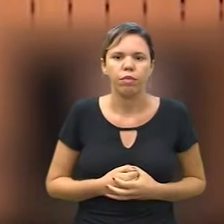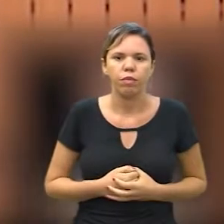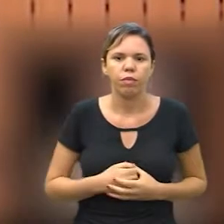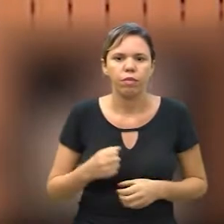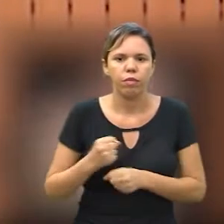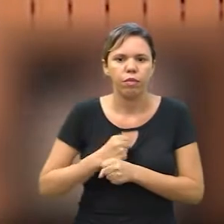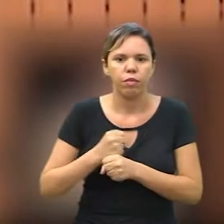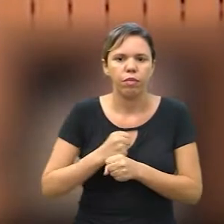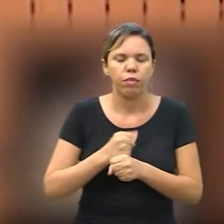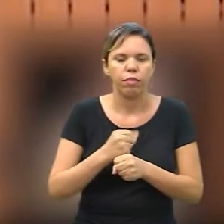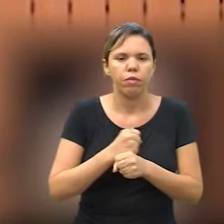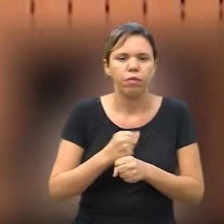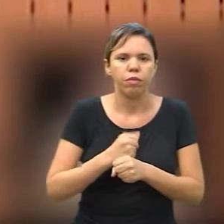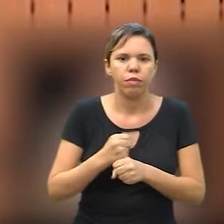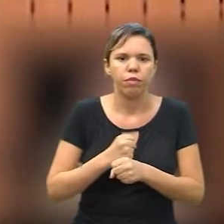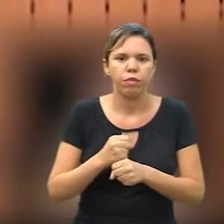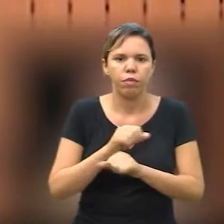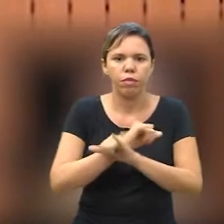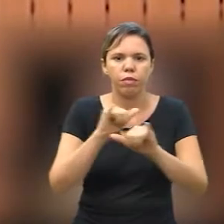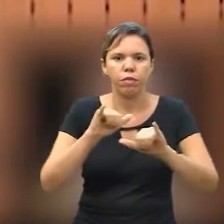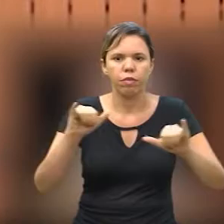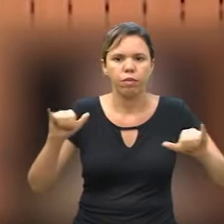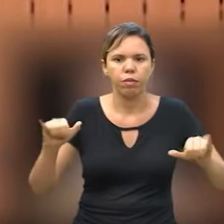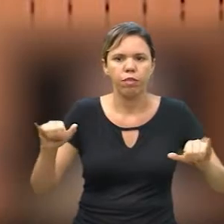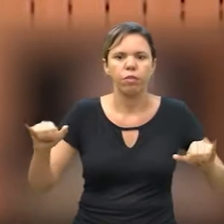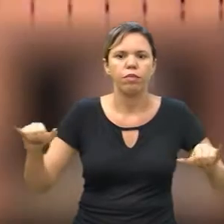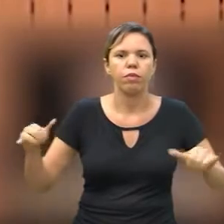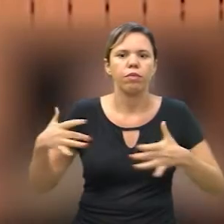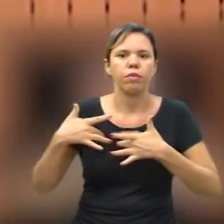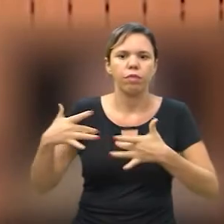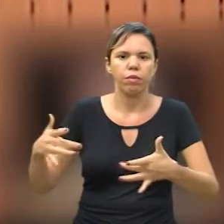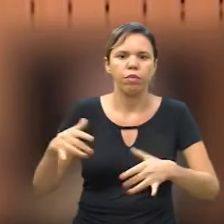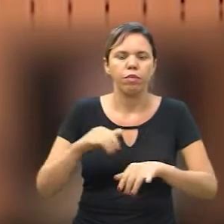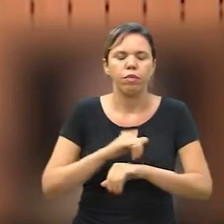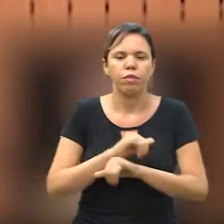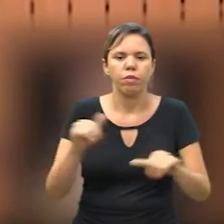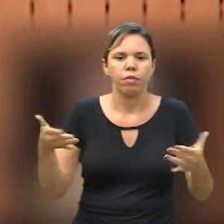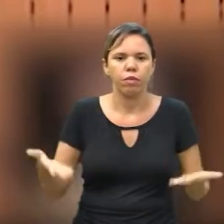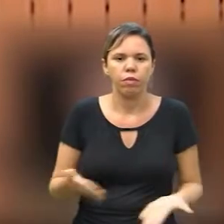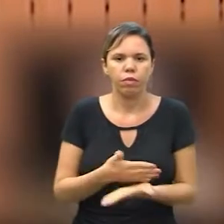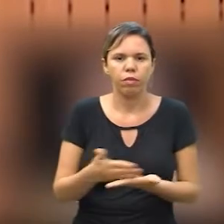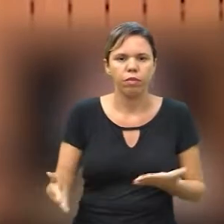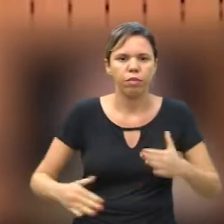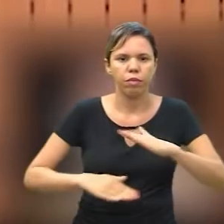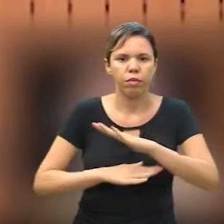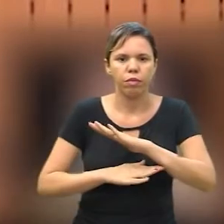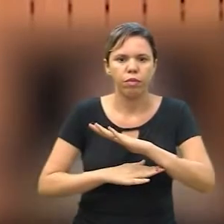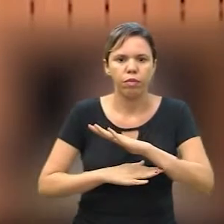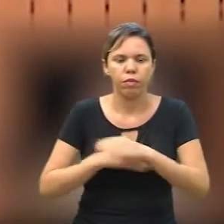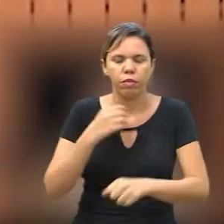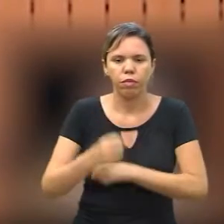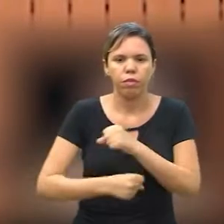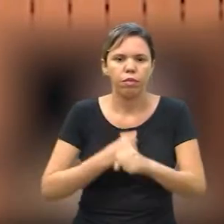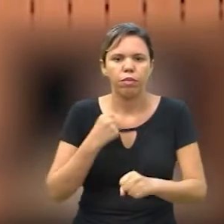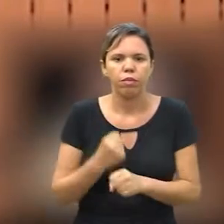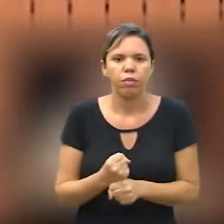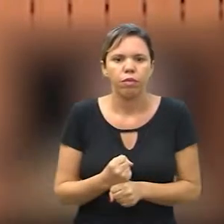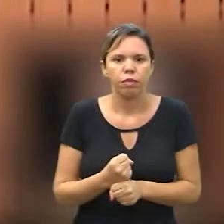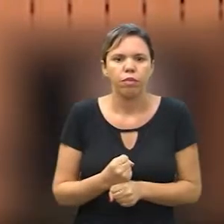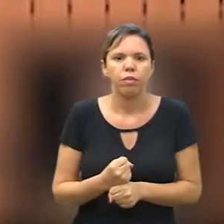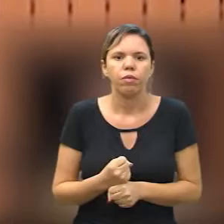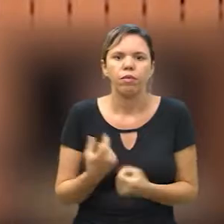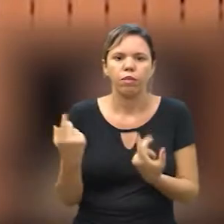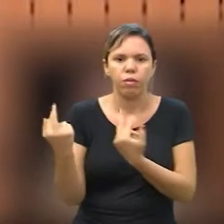Todos os anos a campanha da Fraternidade ela inicia-se aqui na Câmara Municipal, e esse ano não está